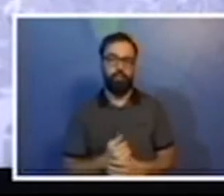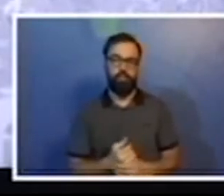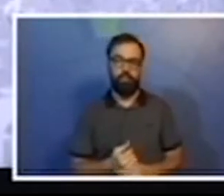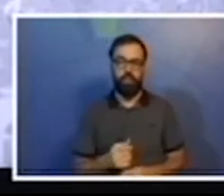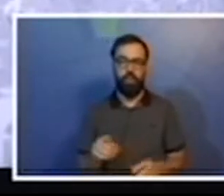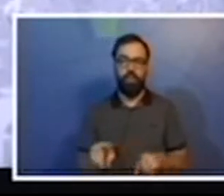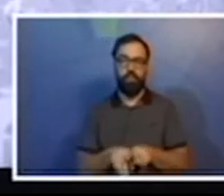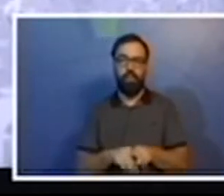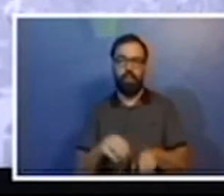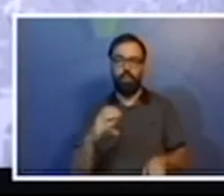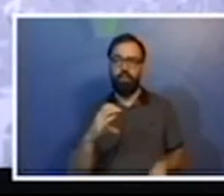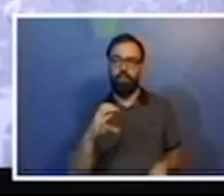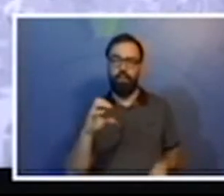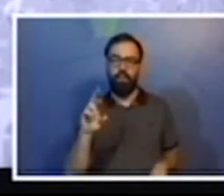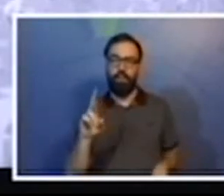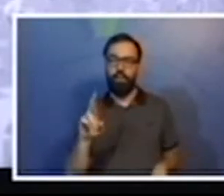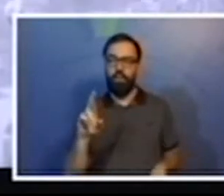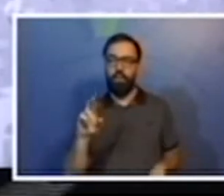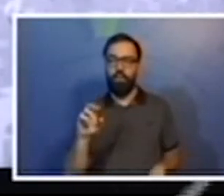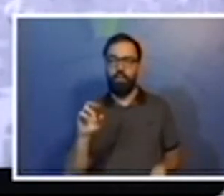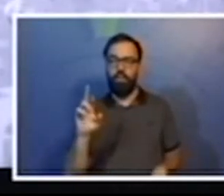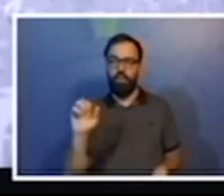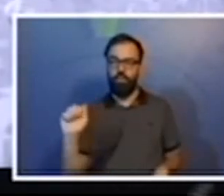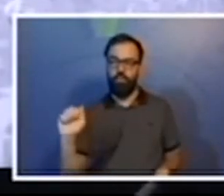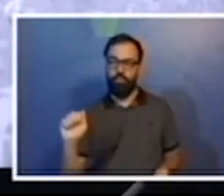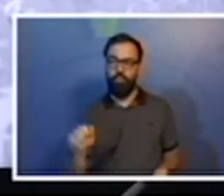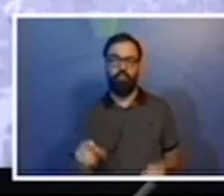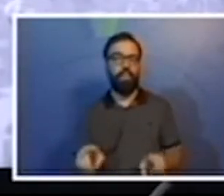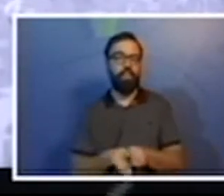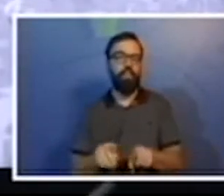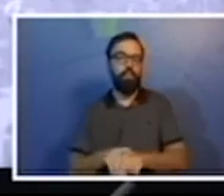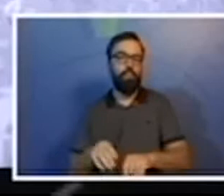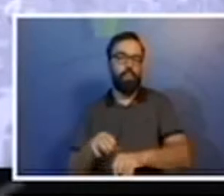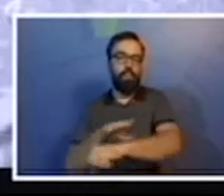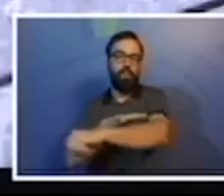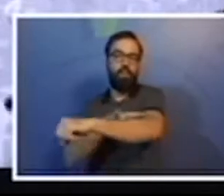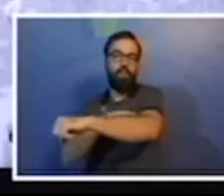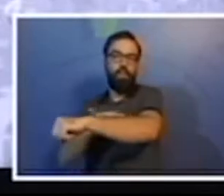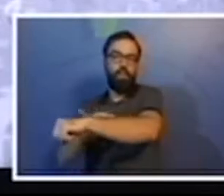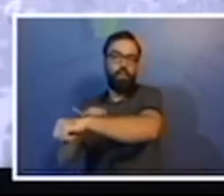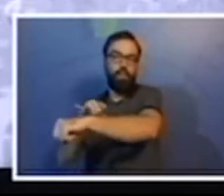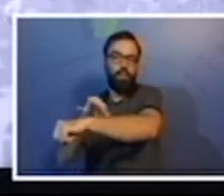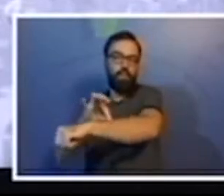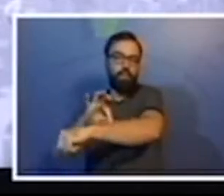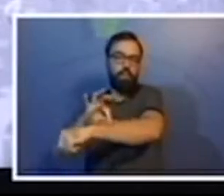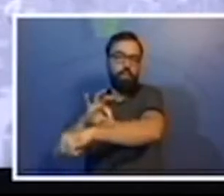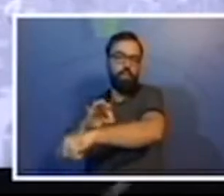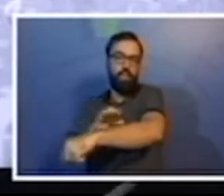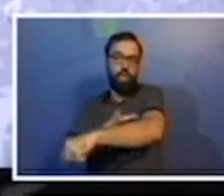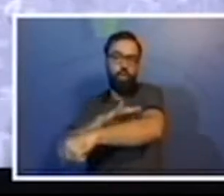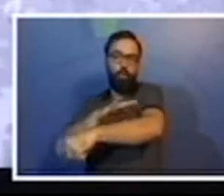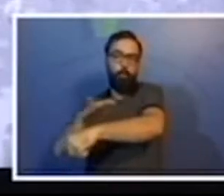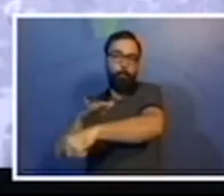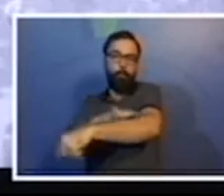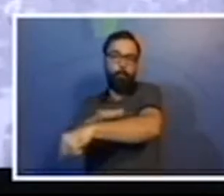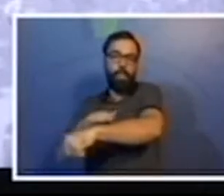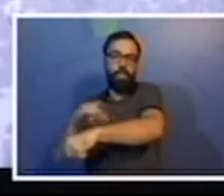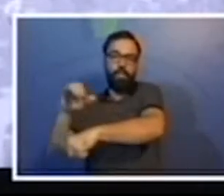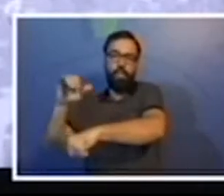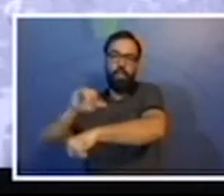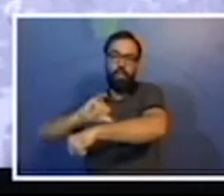e também a epiderme é uma camada de células externas que facilita a retenção dessa água no organismo